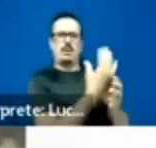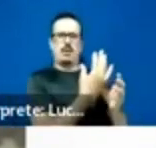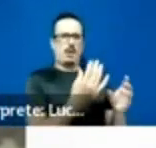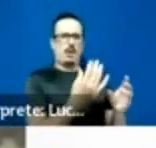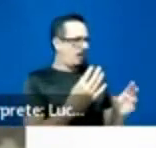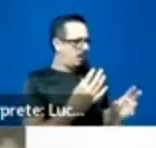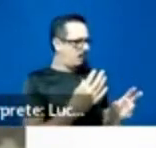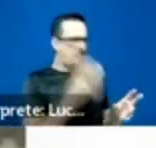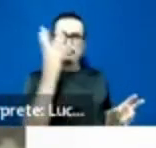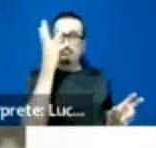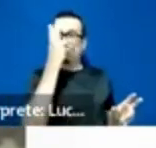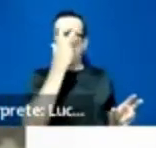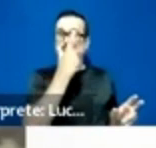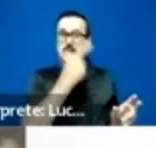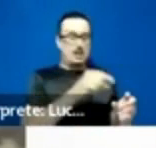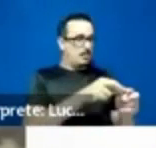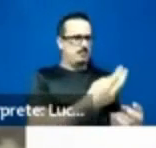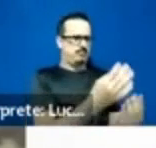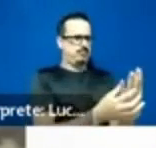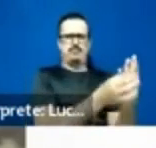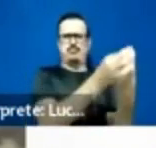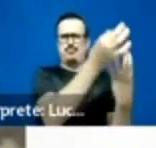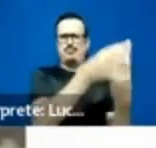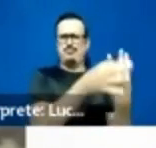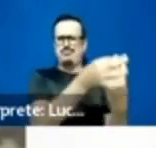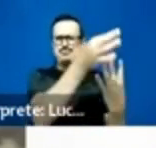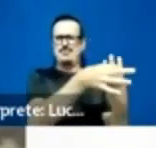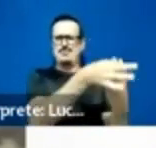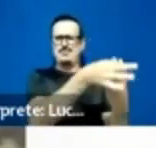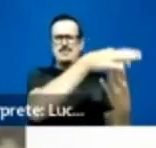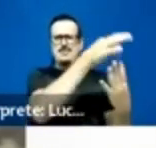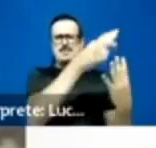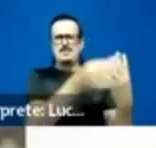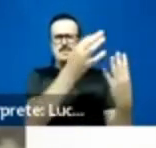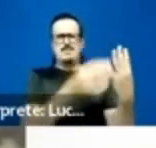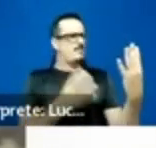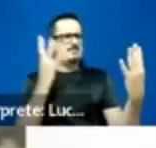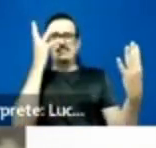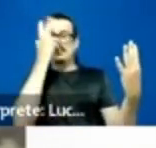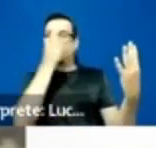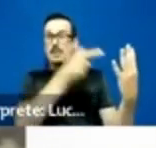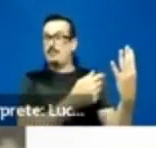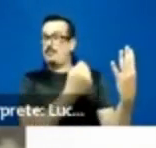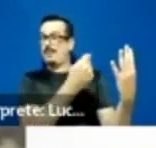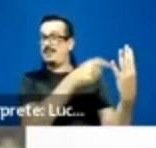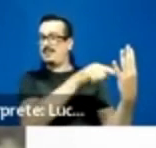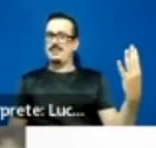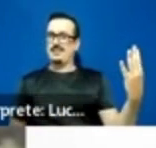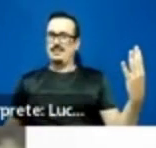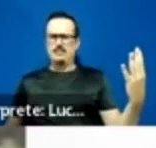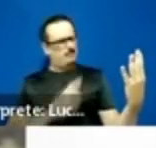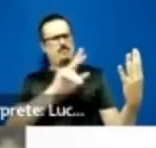enxergar a diferença do tamanho aqui das folhas? A diferença do tamanho das raízes? Diferença,